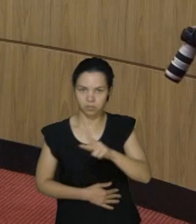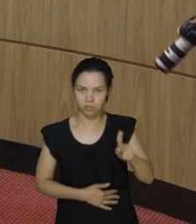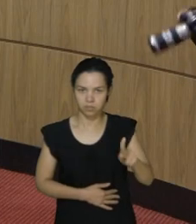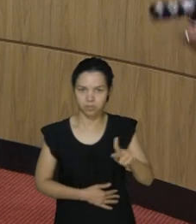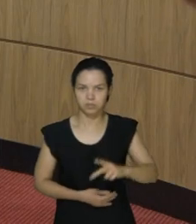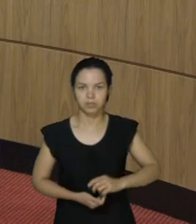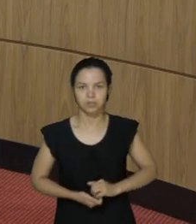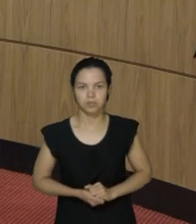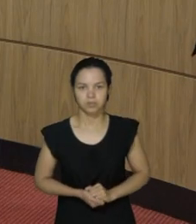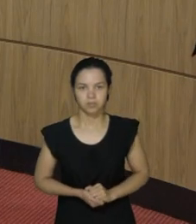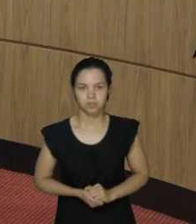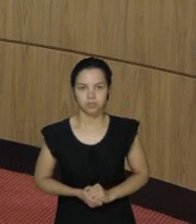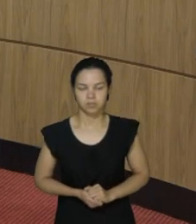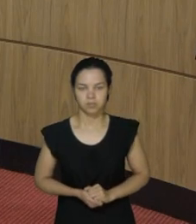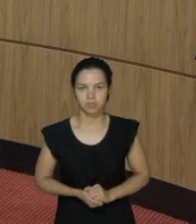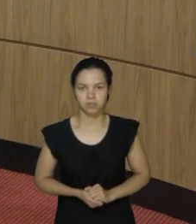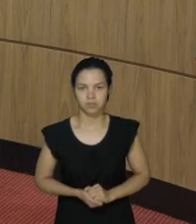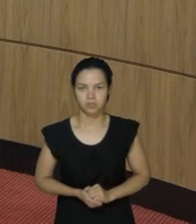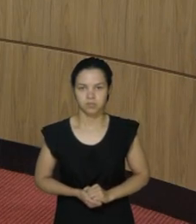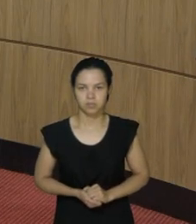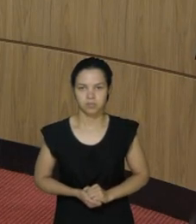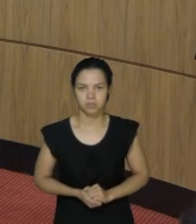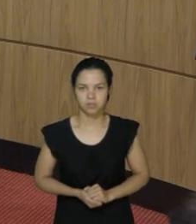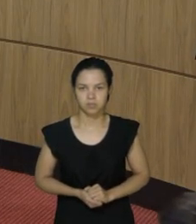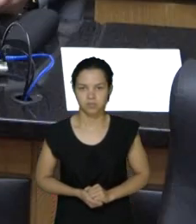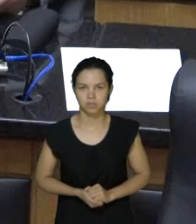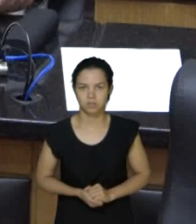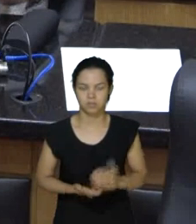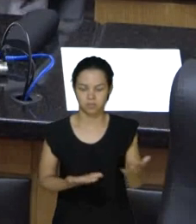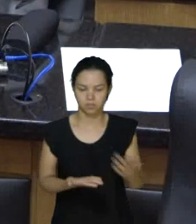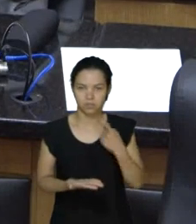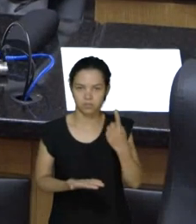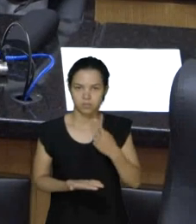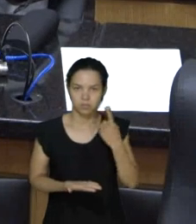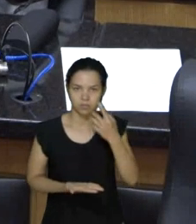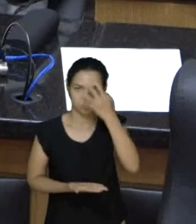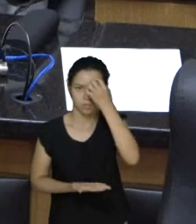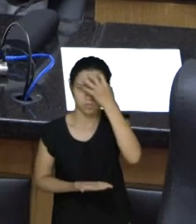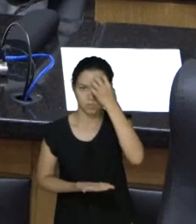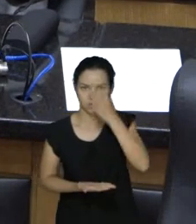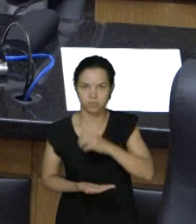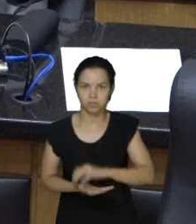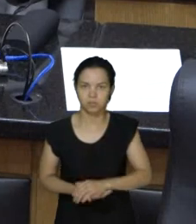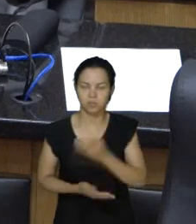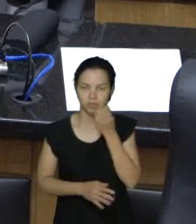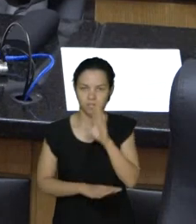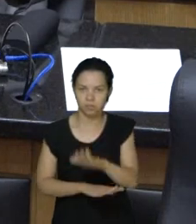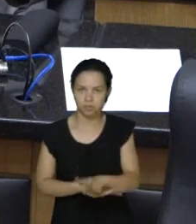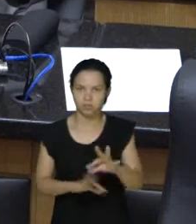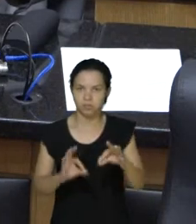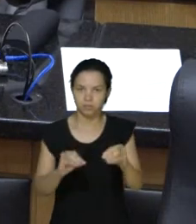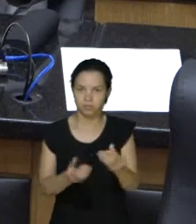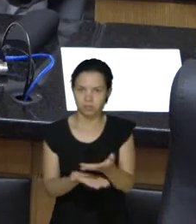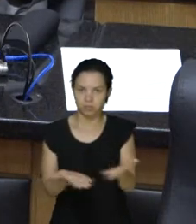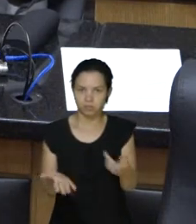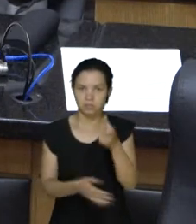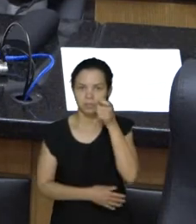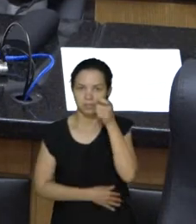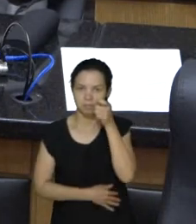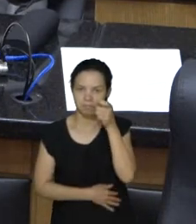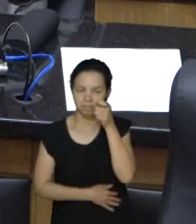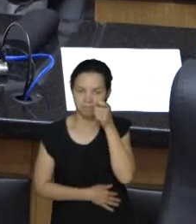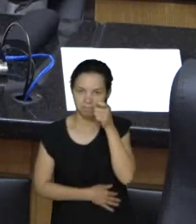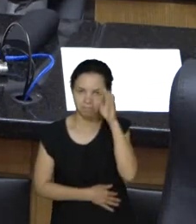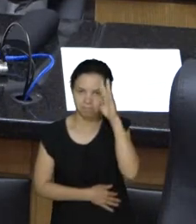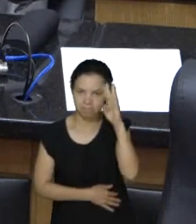Baldiceira. Pela ordem, senhor presidente. Por favor, deputado Ismael. Senhor presidente, dando uma boa tarde a todos que nos acompanham, em especial aos nossos